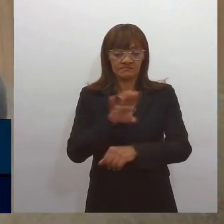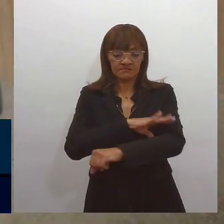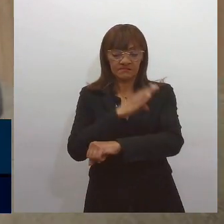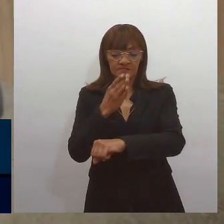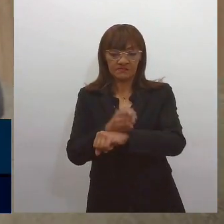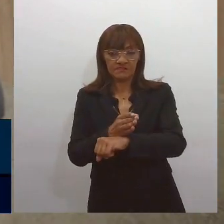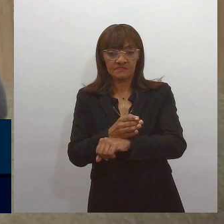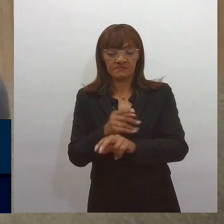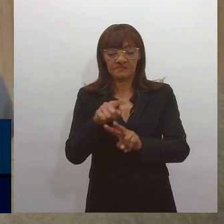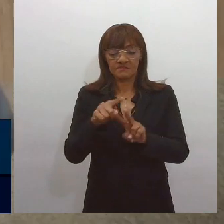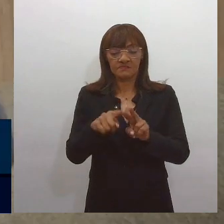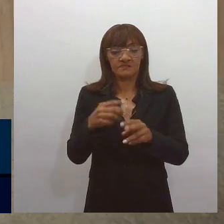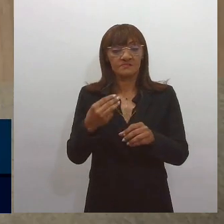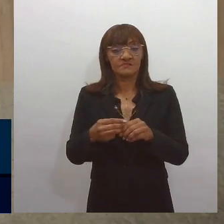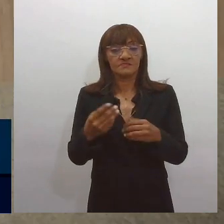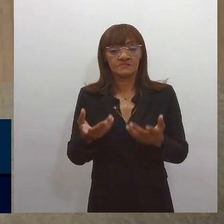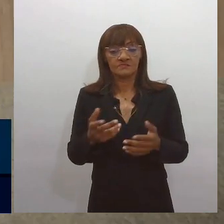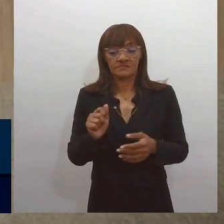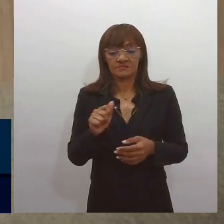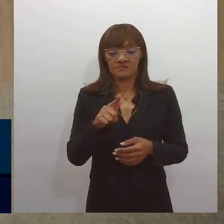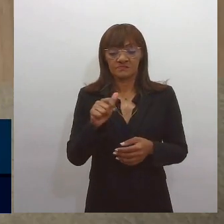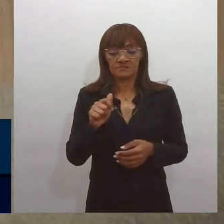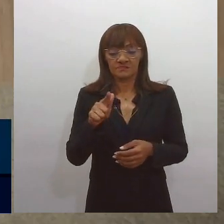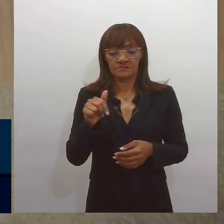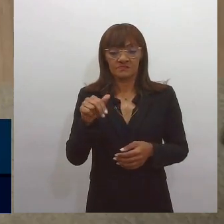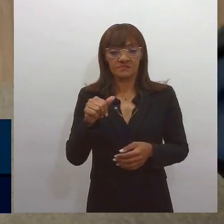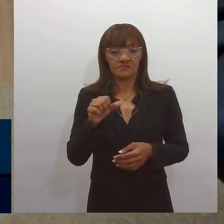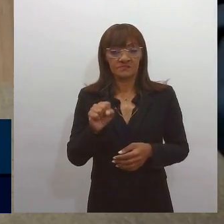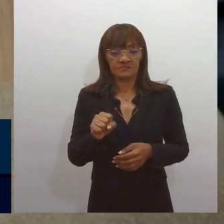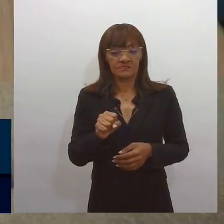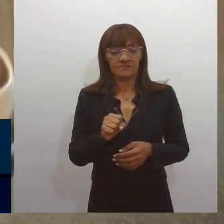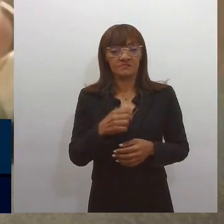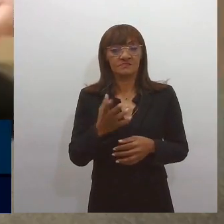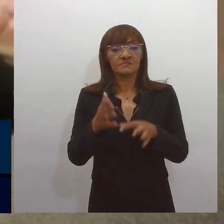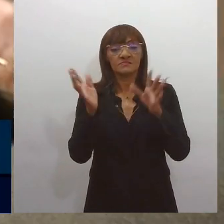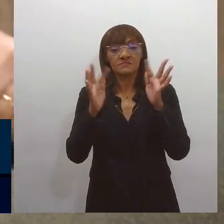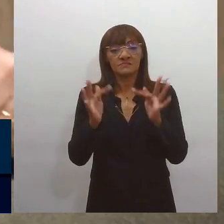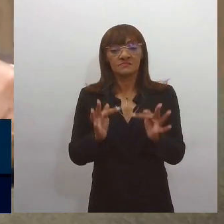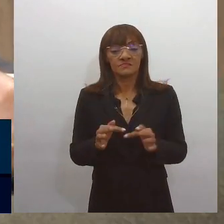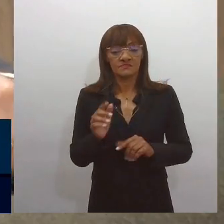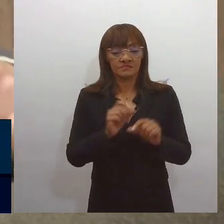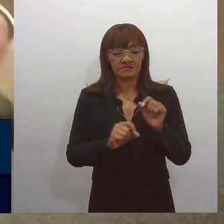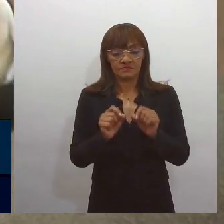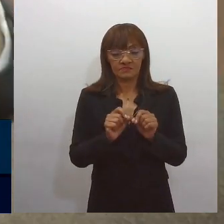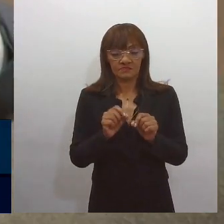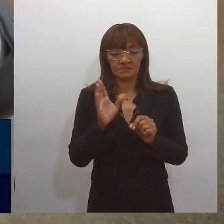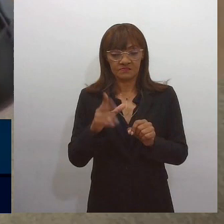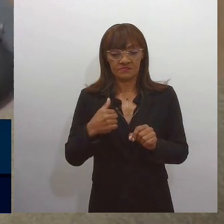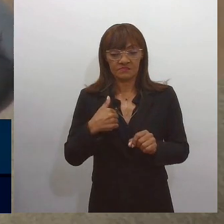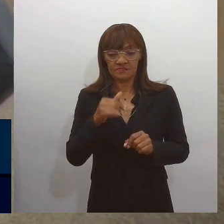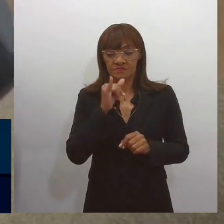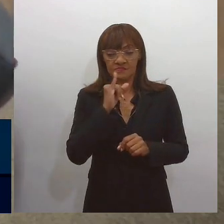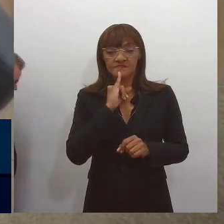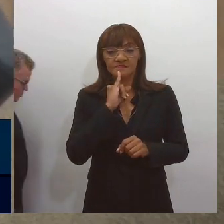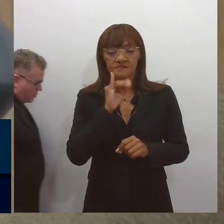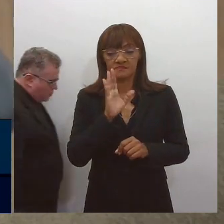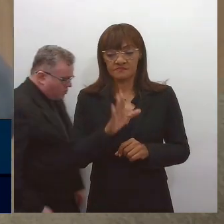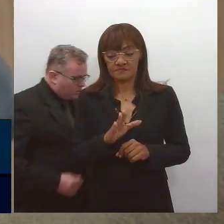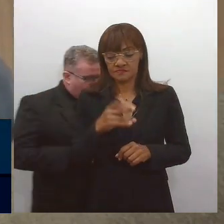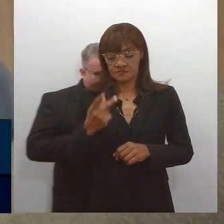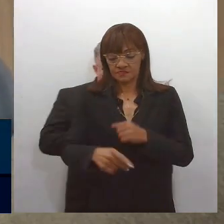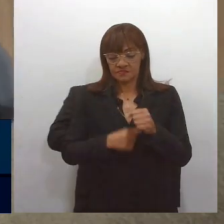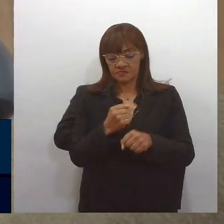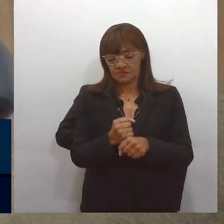eu fico muito feliz quando o senhor me diz que eu sou itabaianense que esse ano ainda nós teremos a execução do projeto